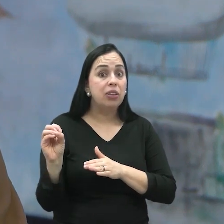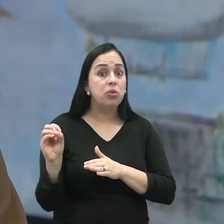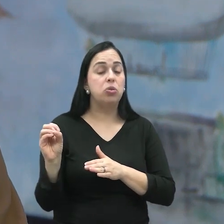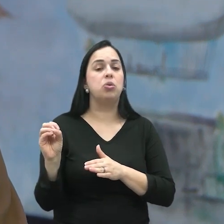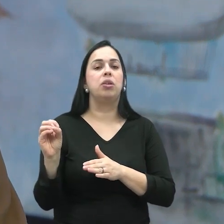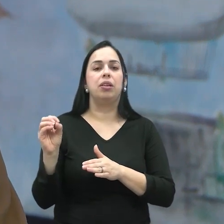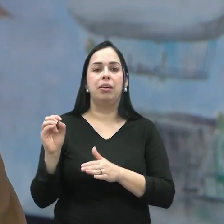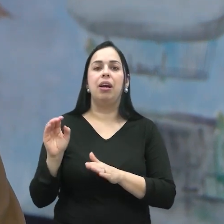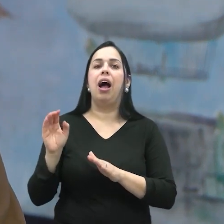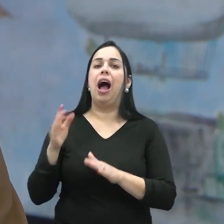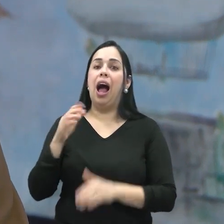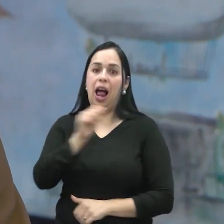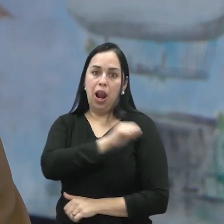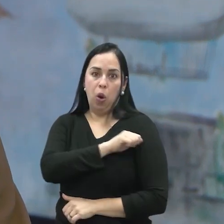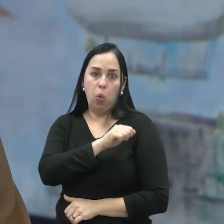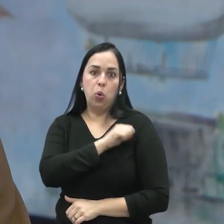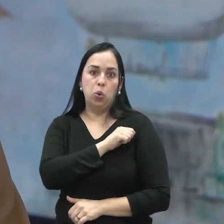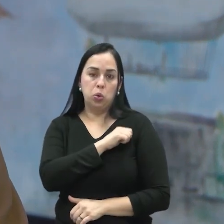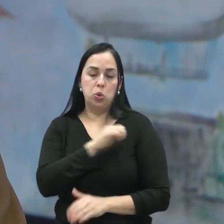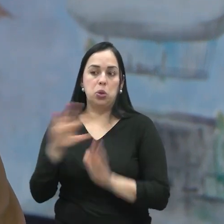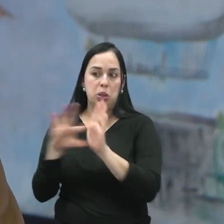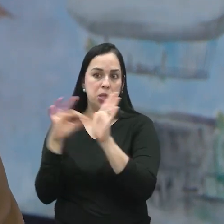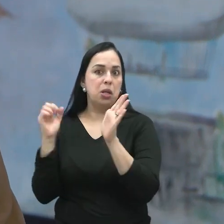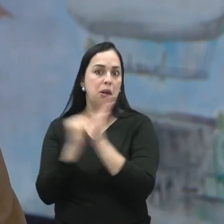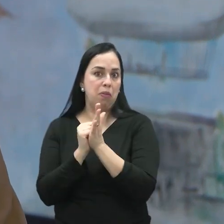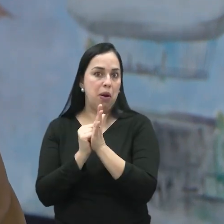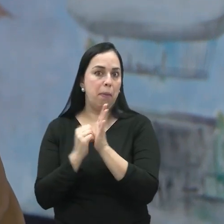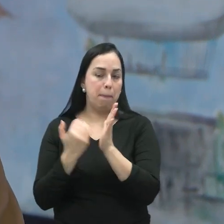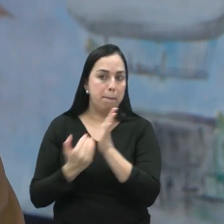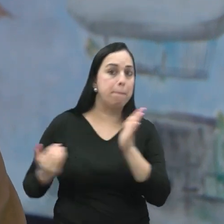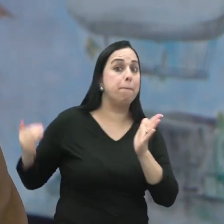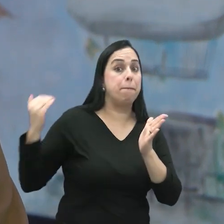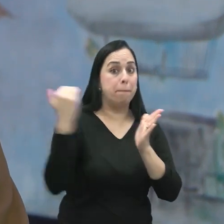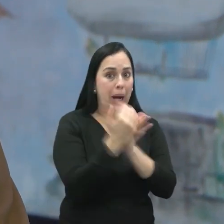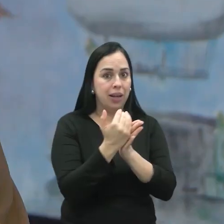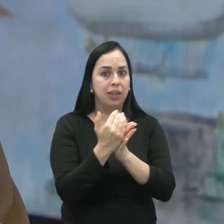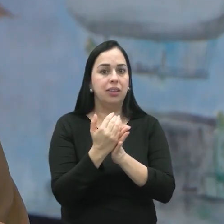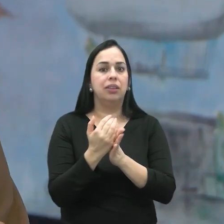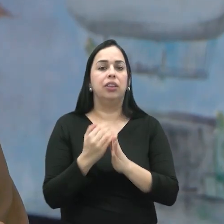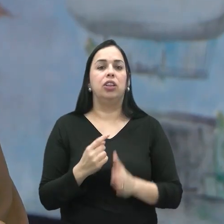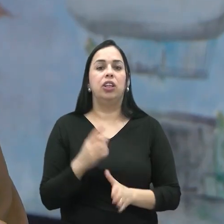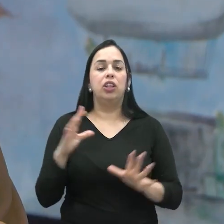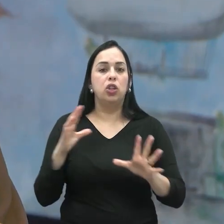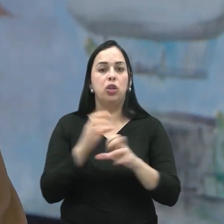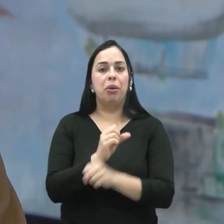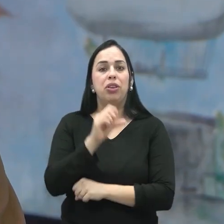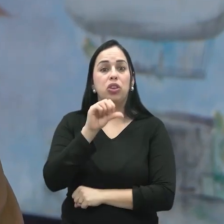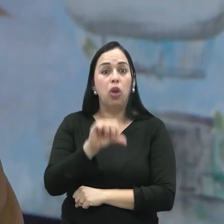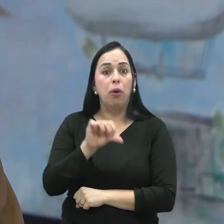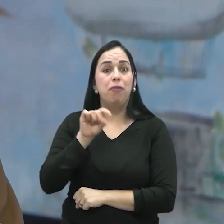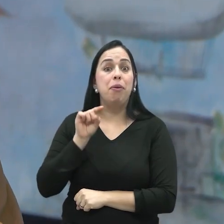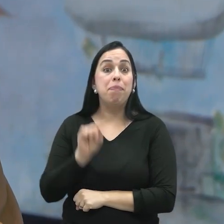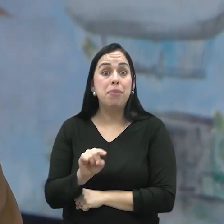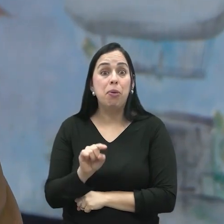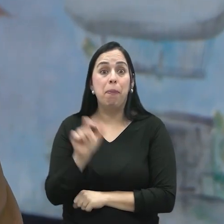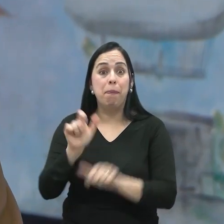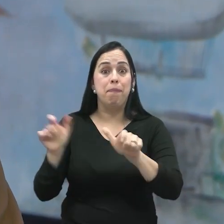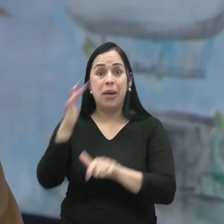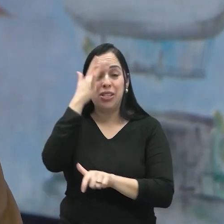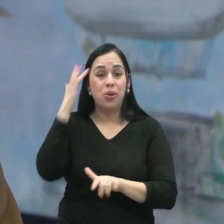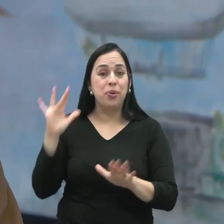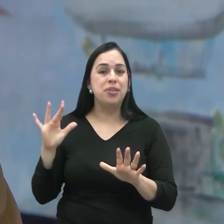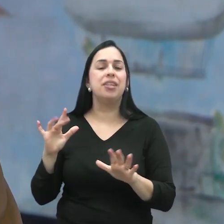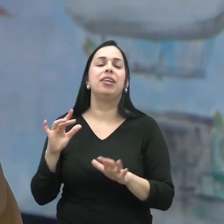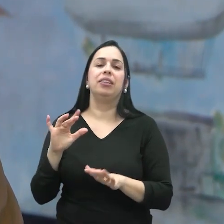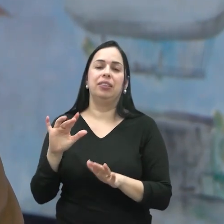400 candidatos do retrasado para o passado, né, indo na contramão, e foram 9.800 candidatos aproximadamente